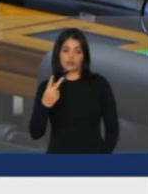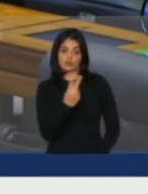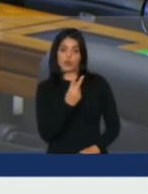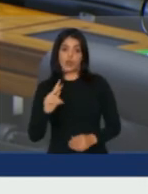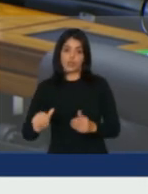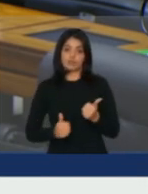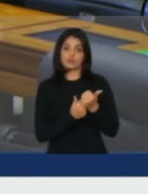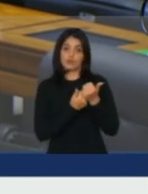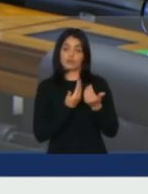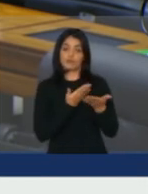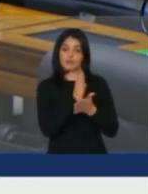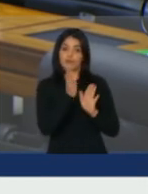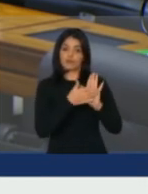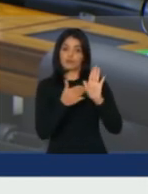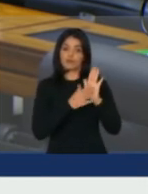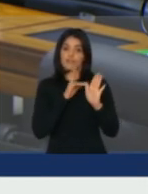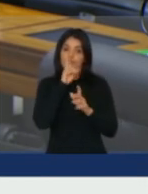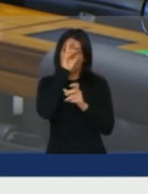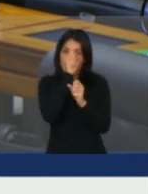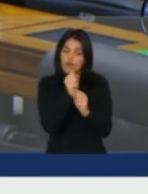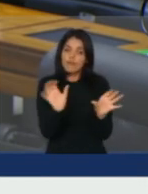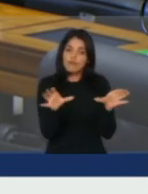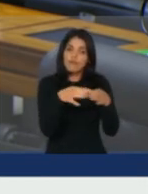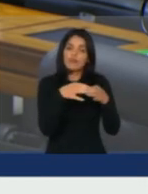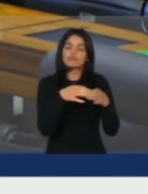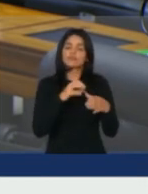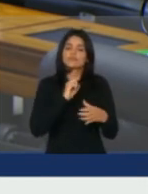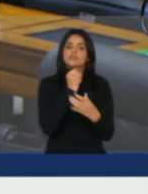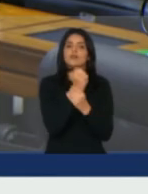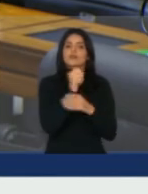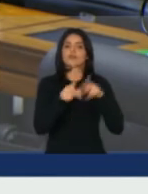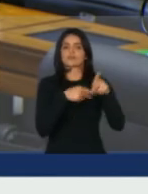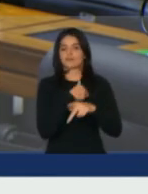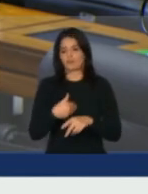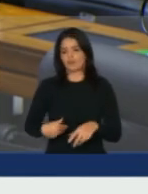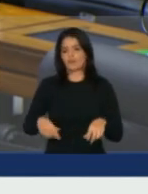fortalecimento das forças de segurança pública e também do nosso sistema penal. Obrigado.